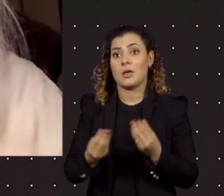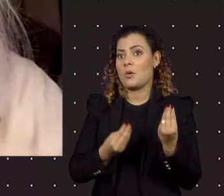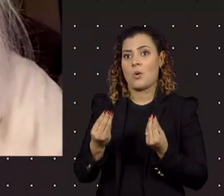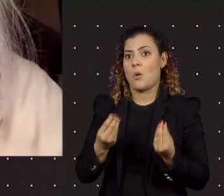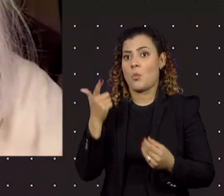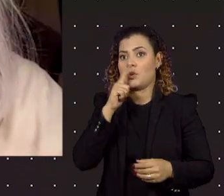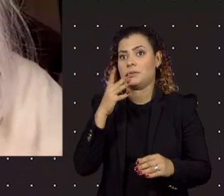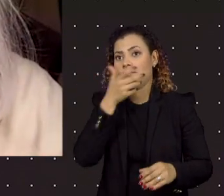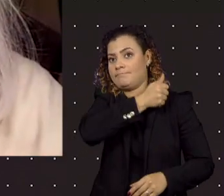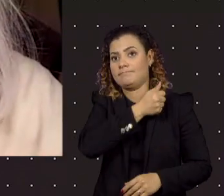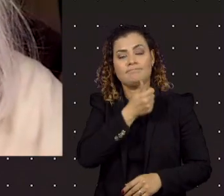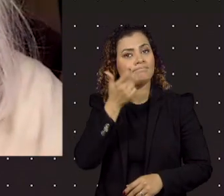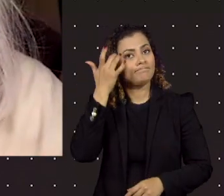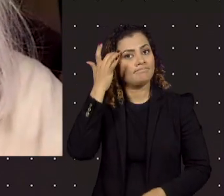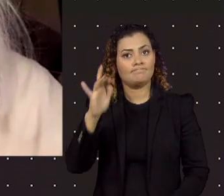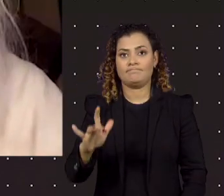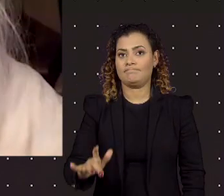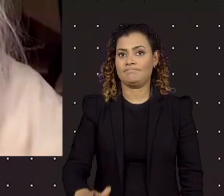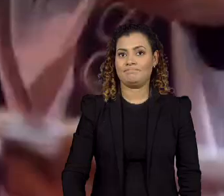escapei.